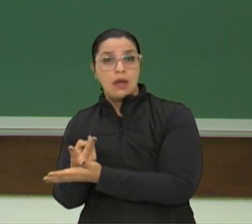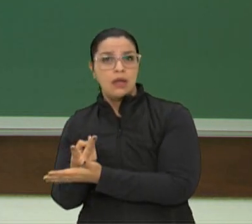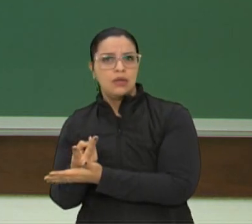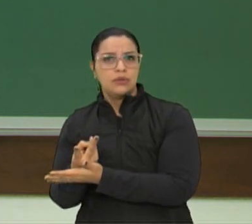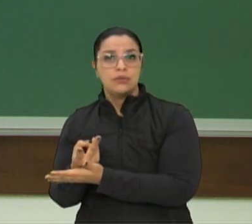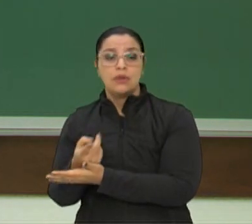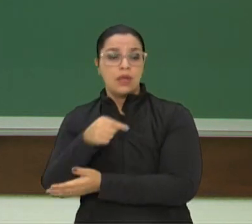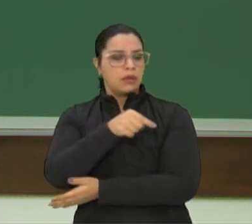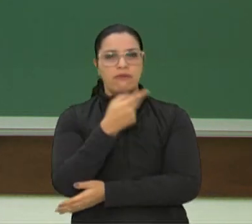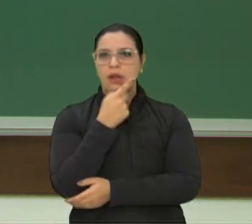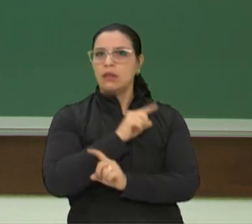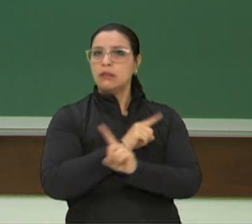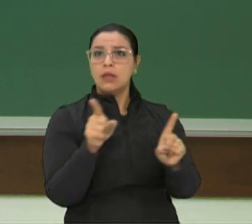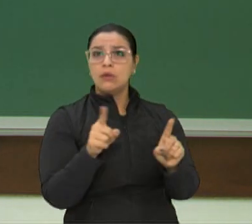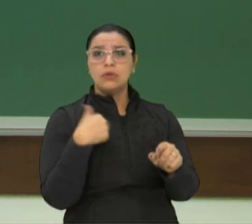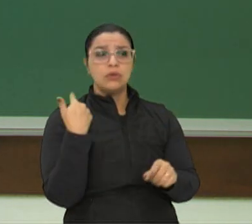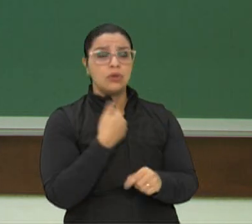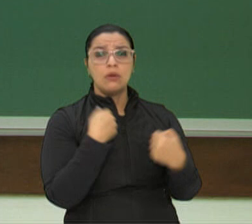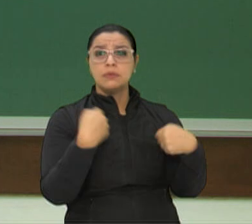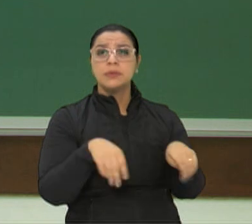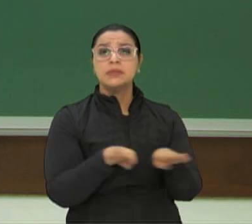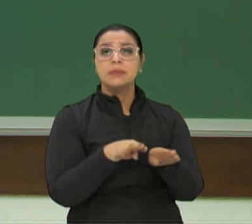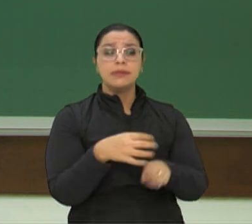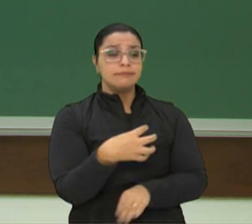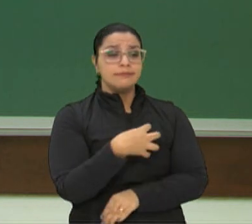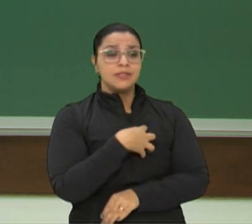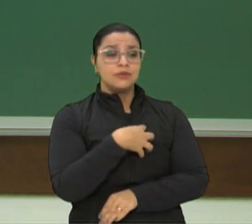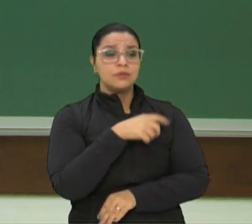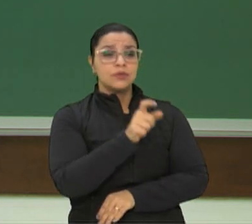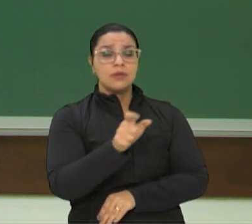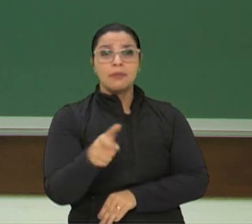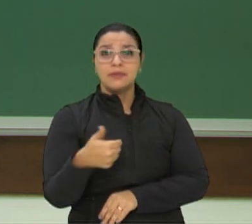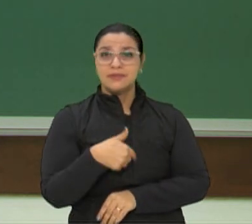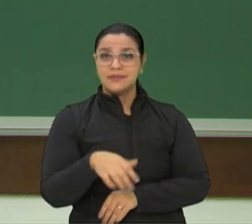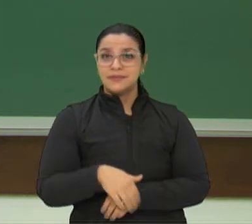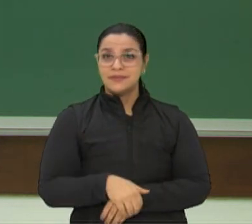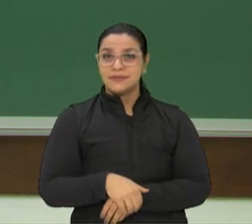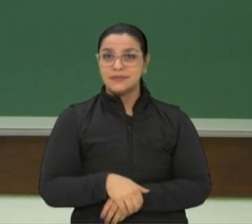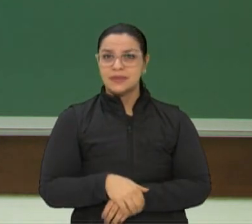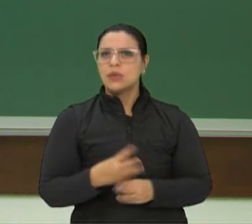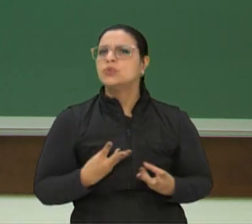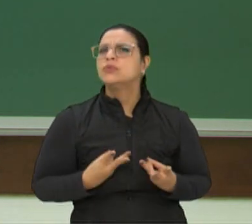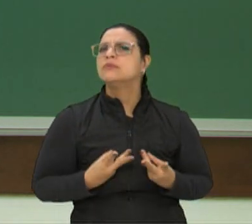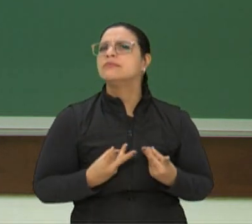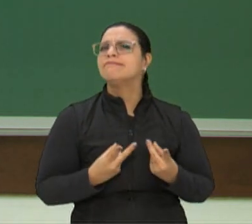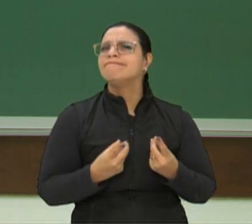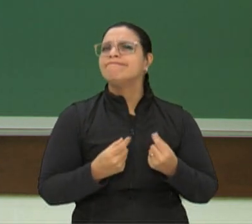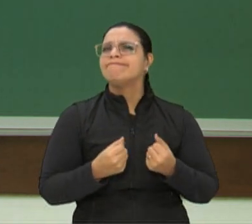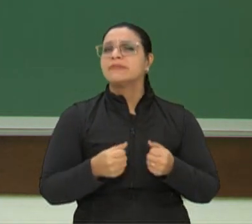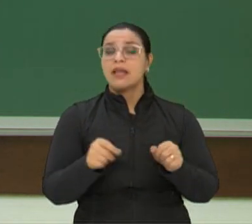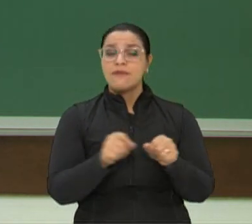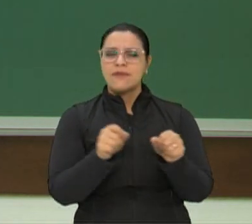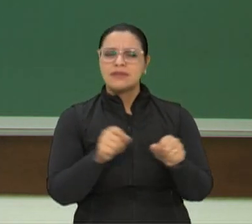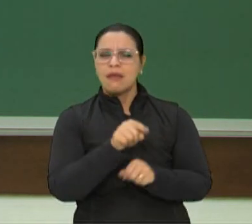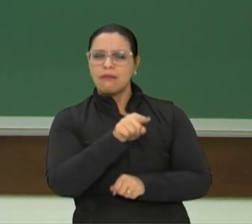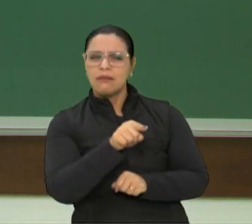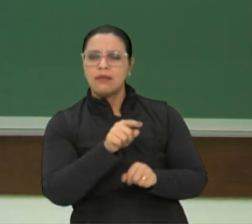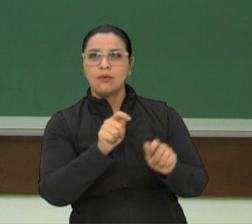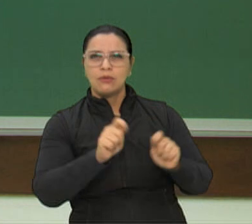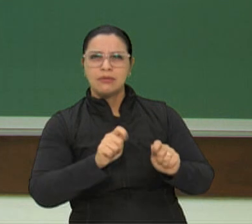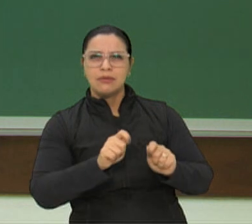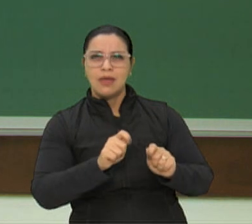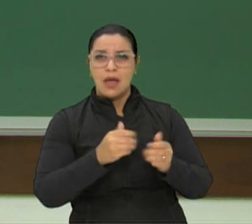Hume vai dizer, não, cara, é só você partir do sentimento da pessoa. Né? A sensação dela ao realizar aquilo,